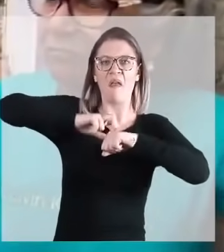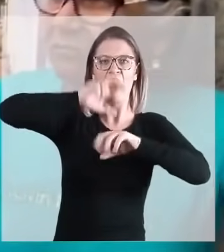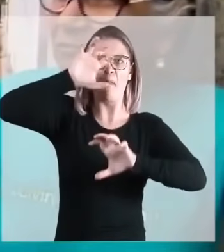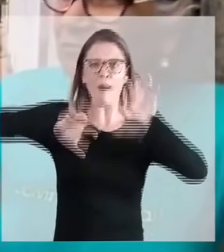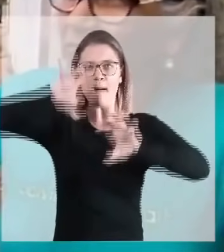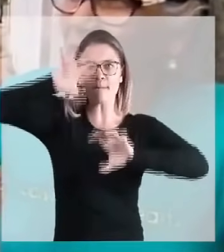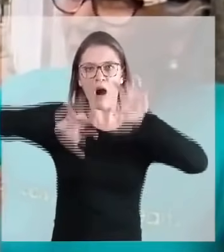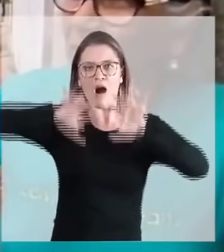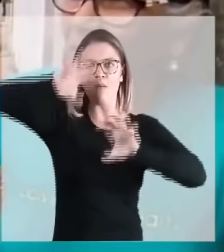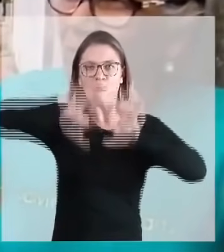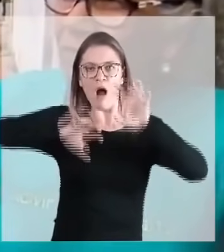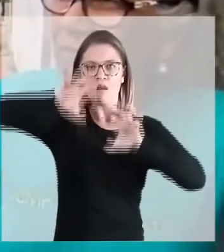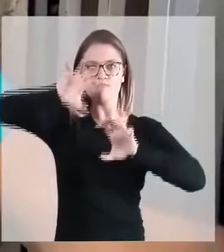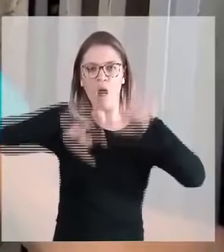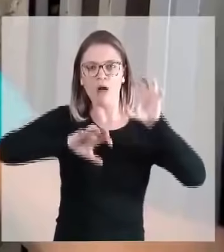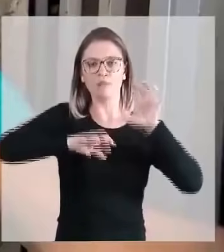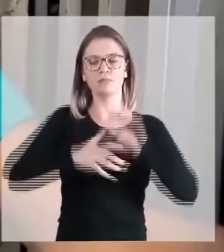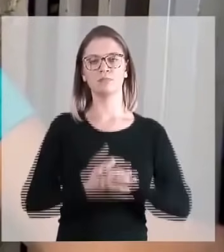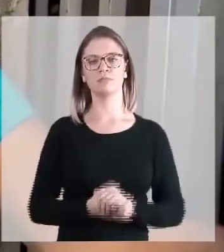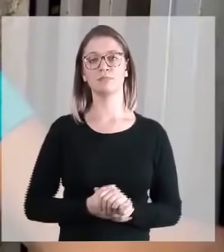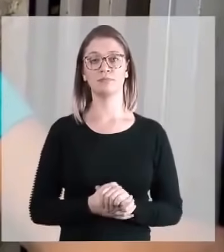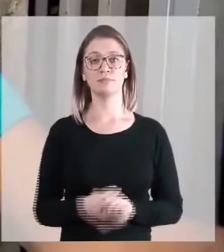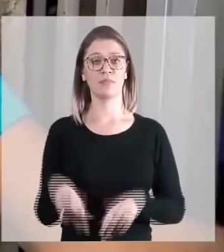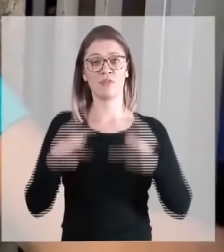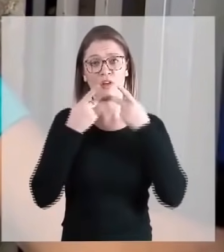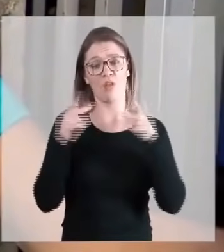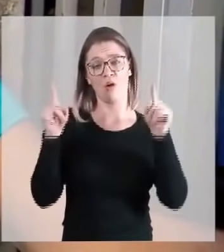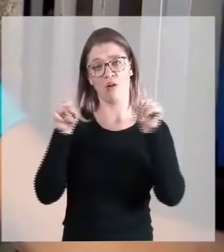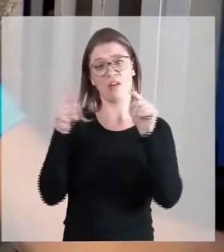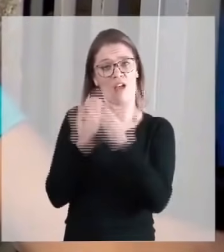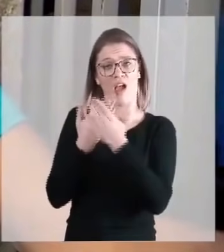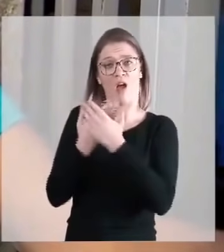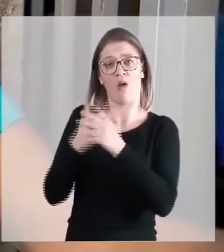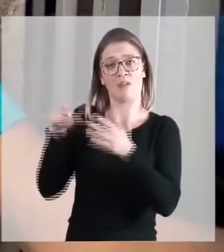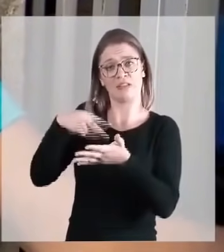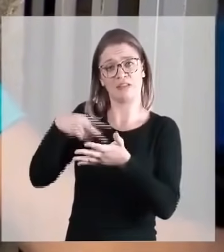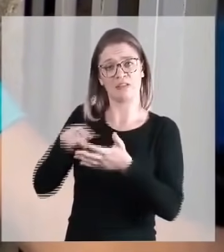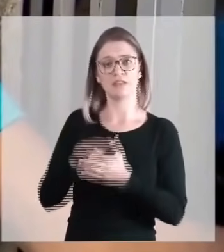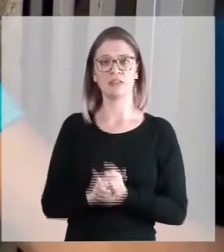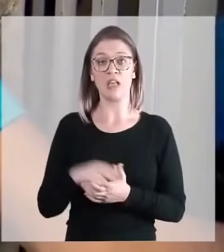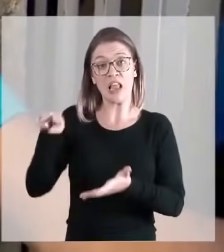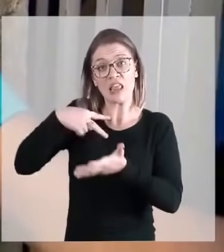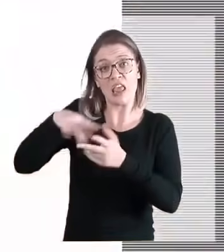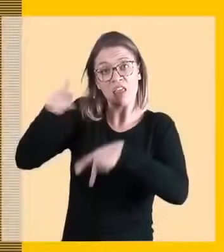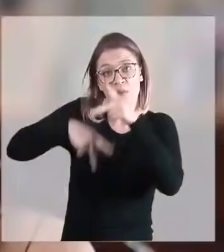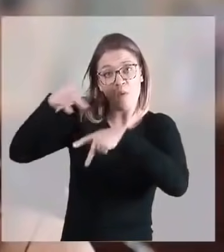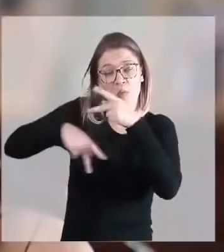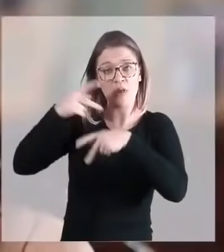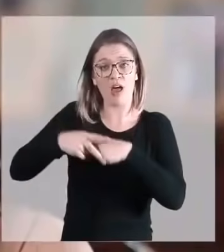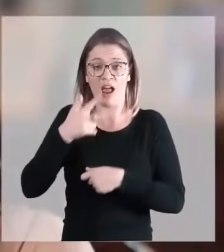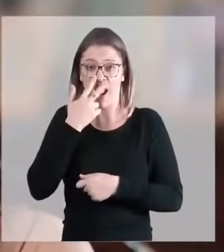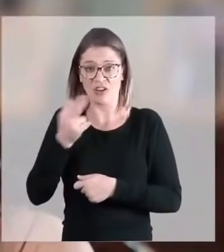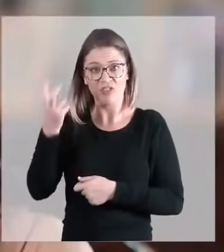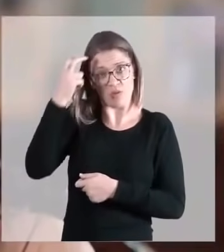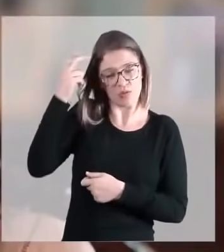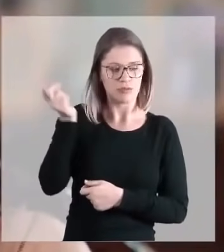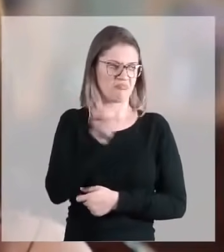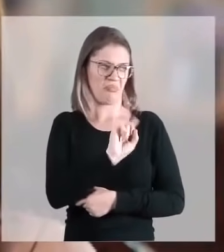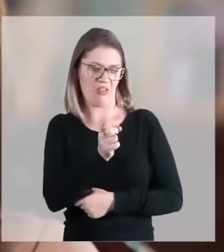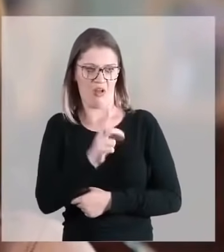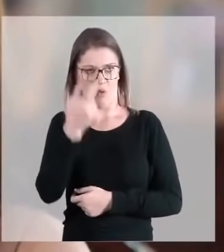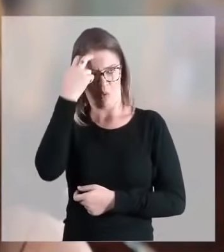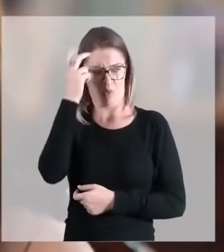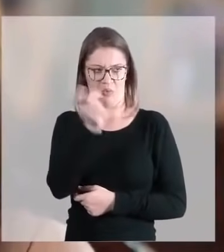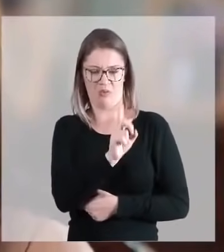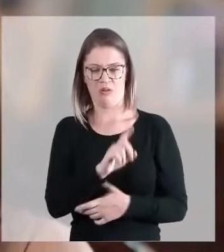que a aula era sobre dança popular. Isso é popular, nada, isso é... Você acha que isso aqui não é cultura? É, não é cultura, não. É muito chocante